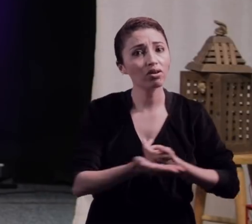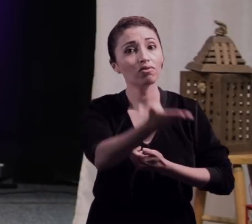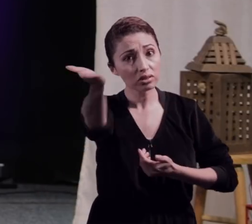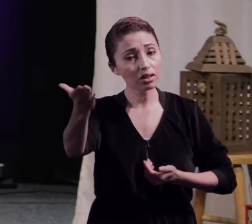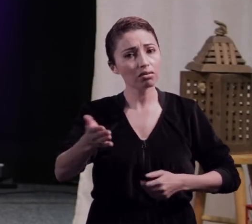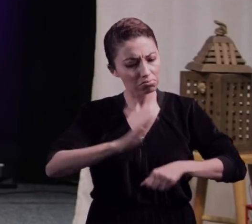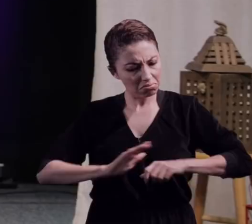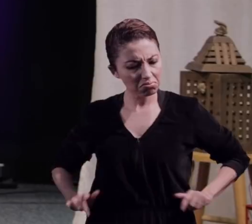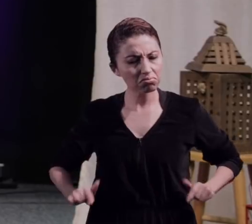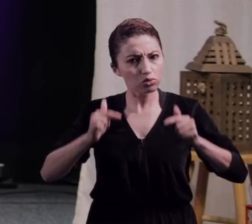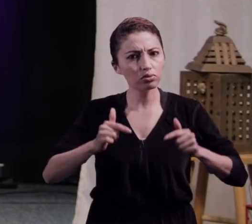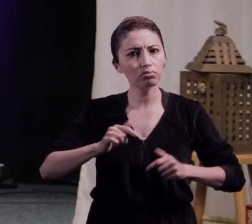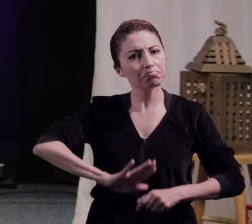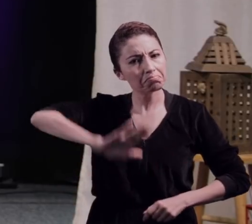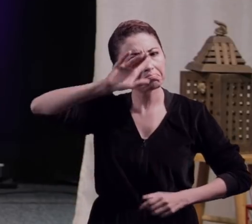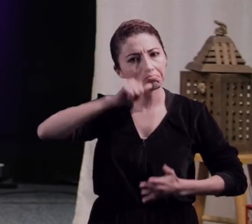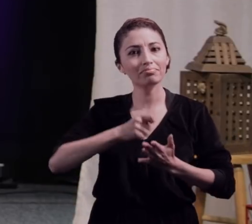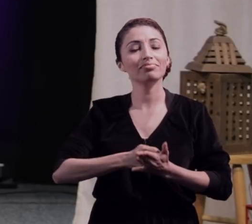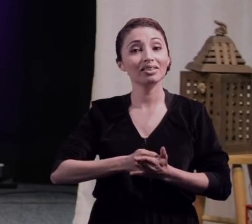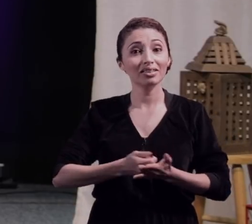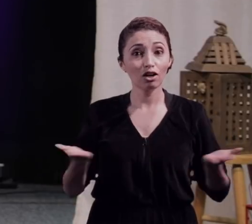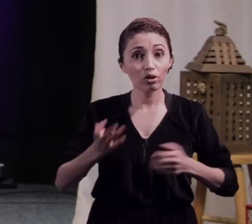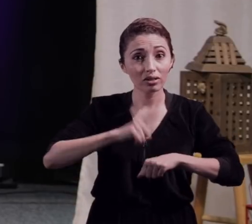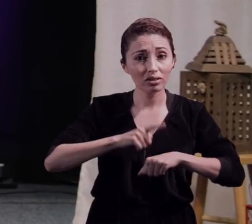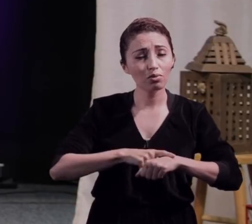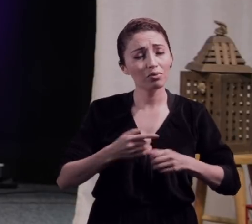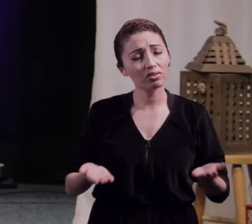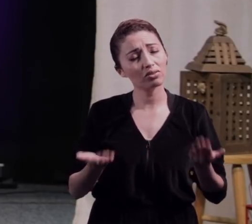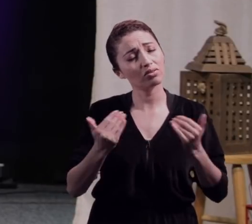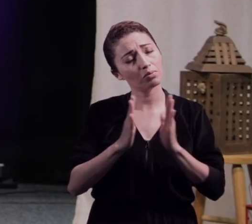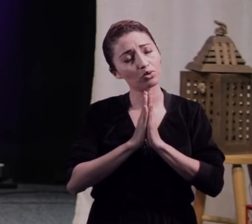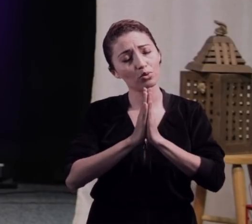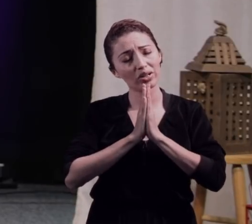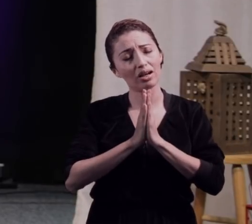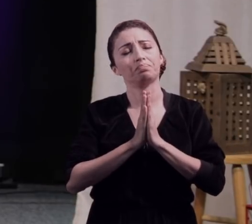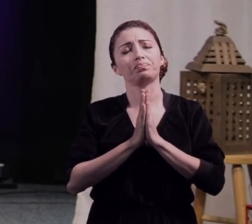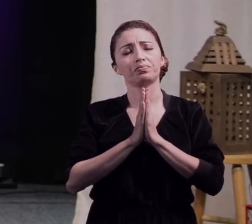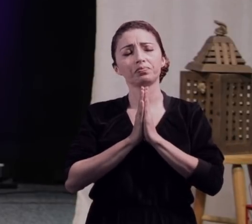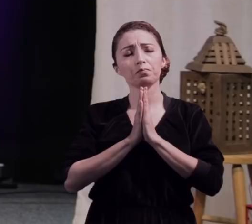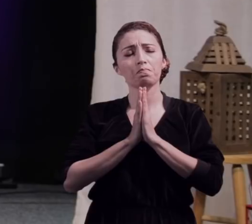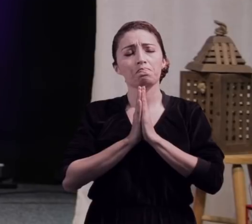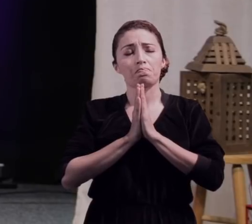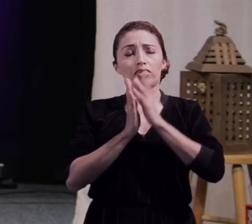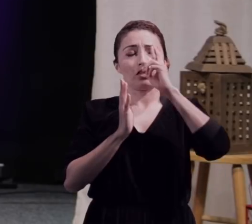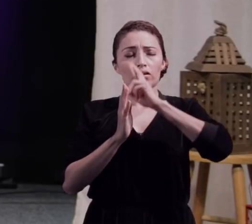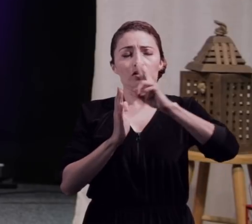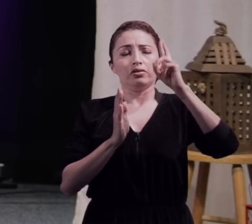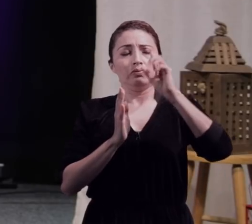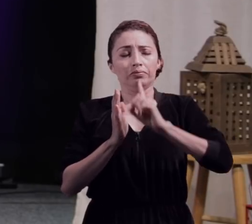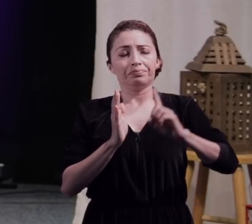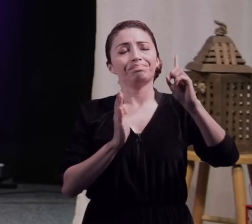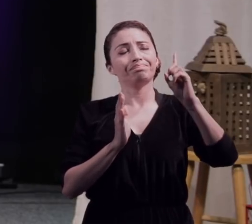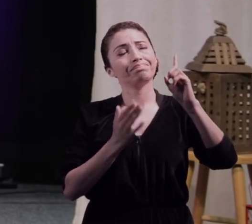que eu quero convidar você a fazer isso nesse dia. e eu quero orar por você.